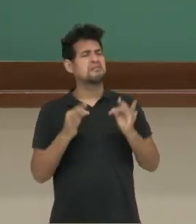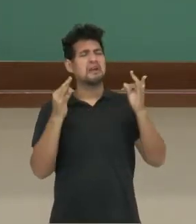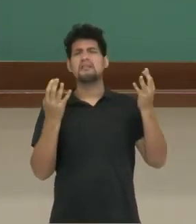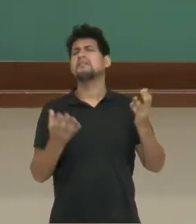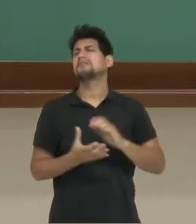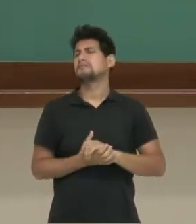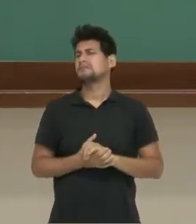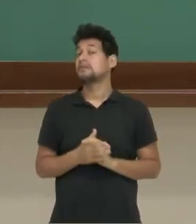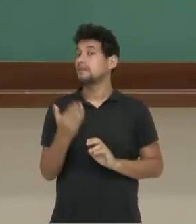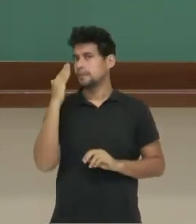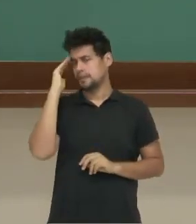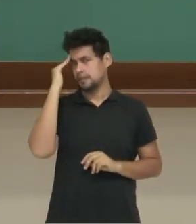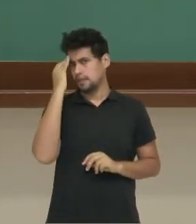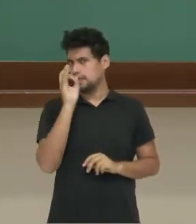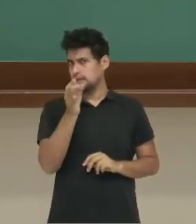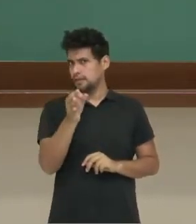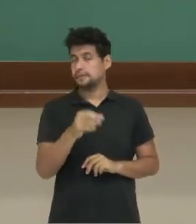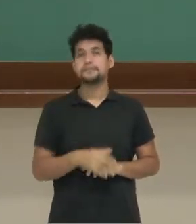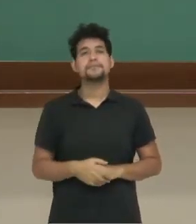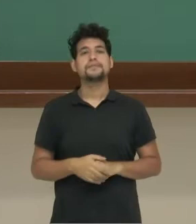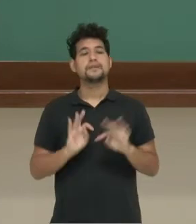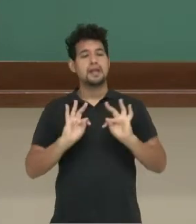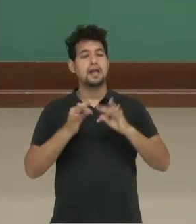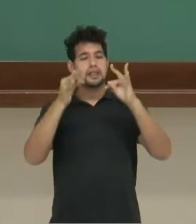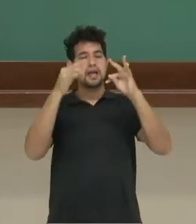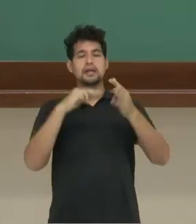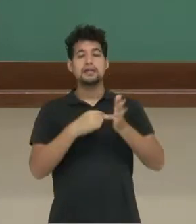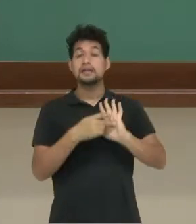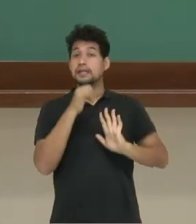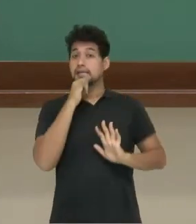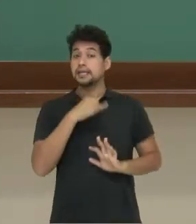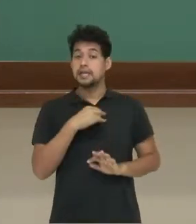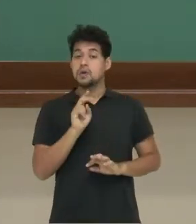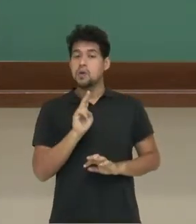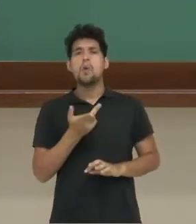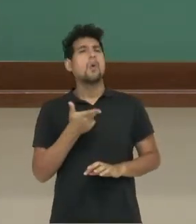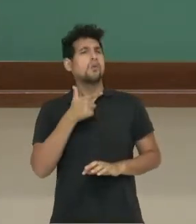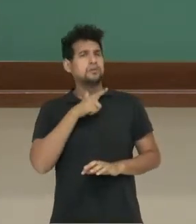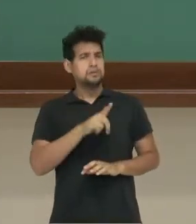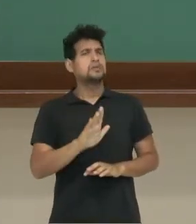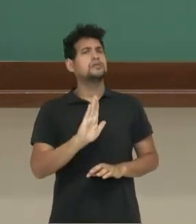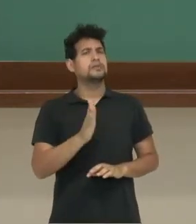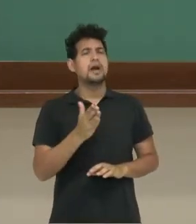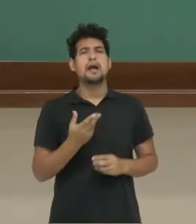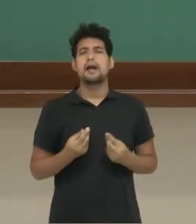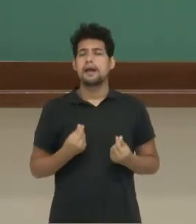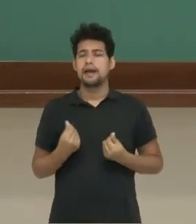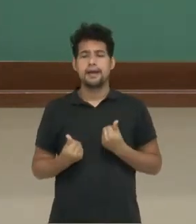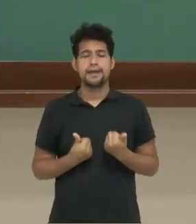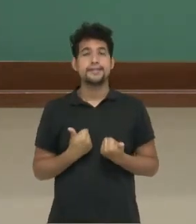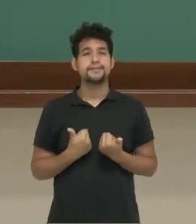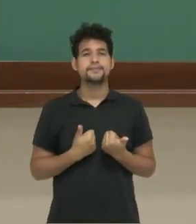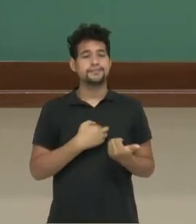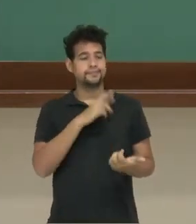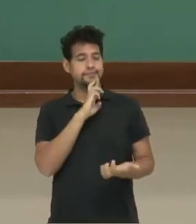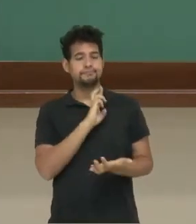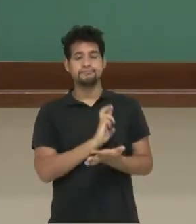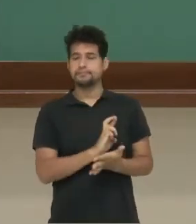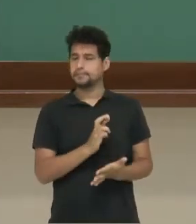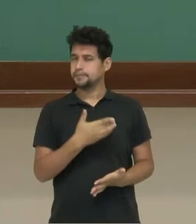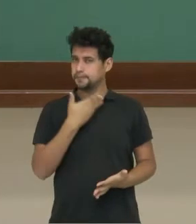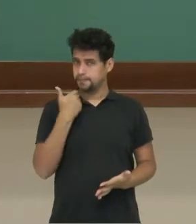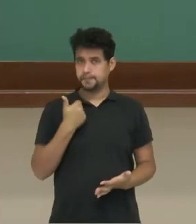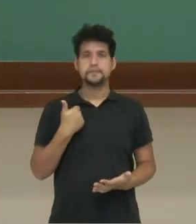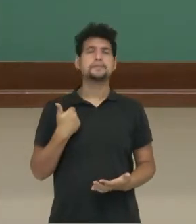Vamos entender o que é técnica. A técnica é quando eu consigo um resultado